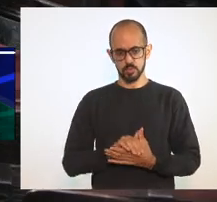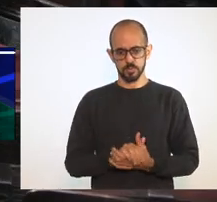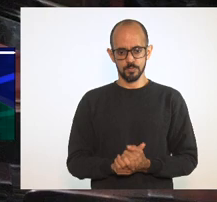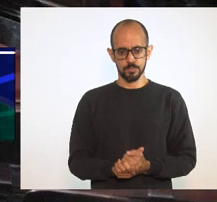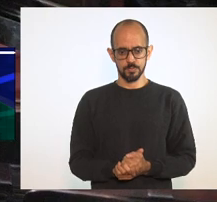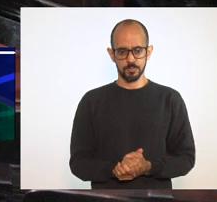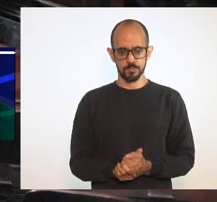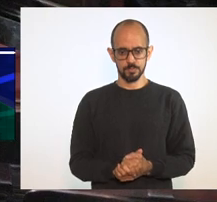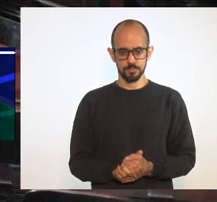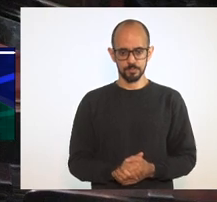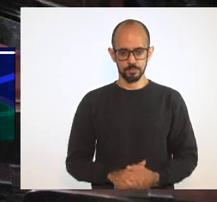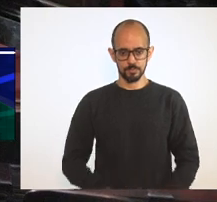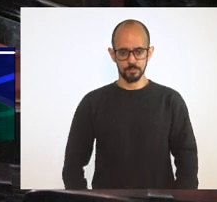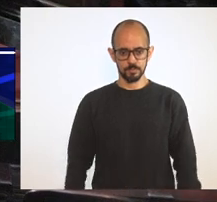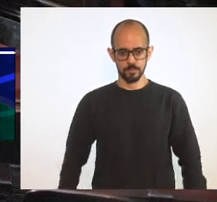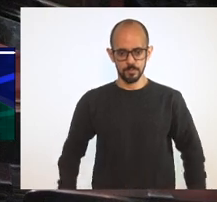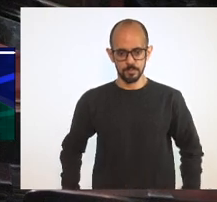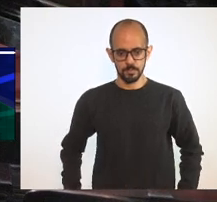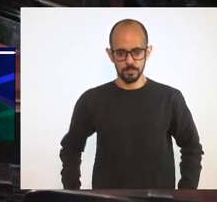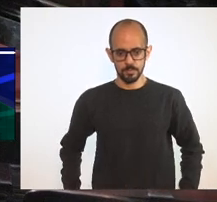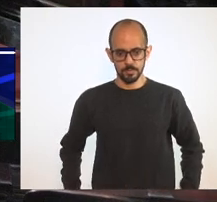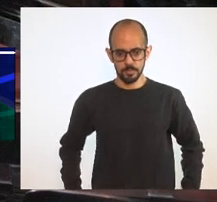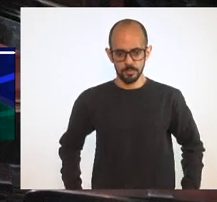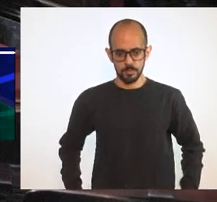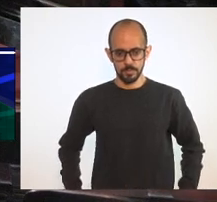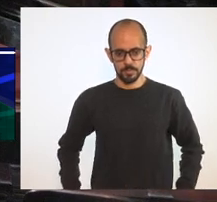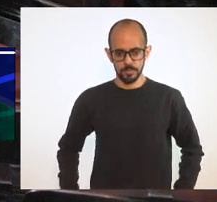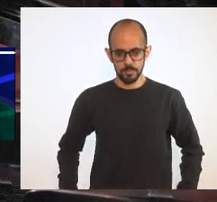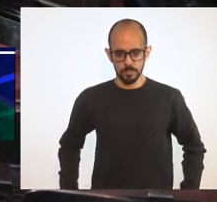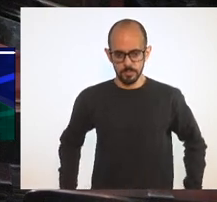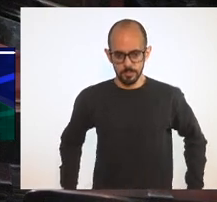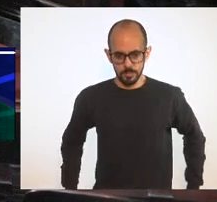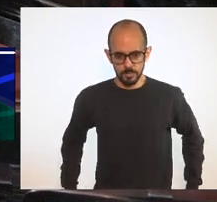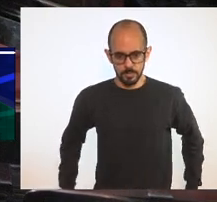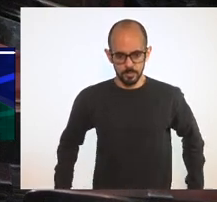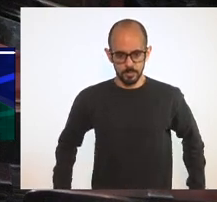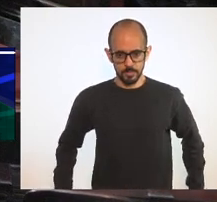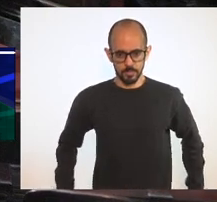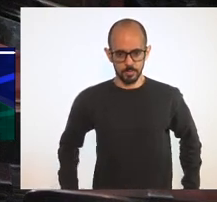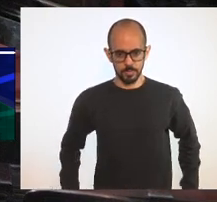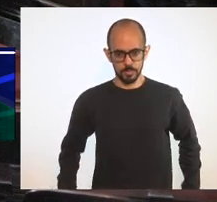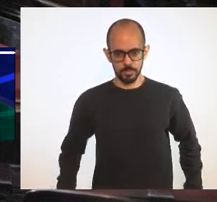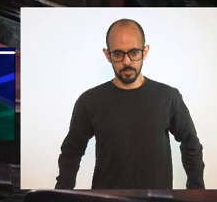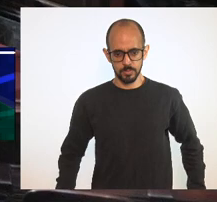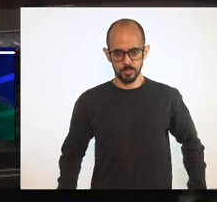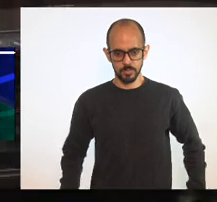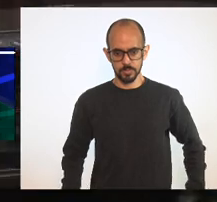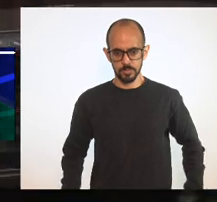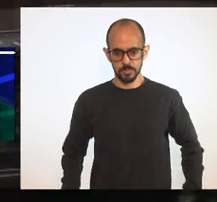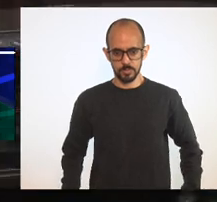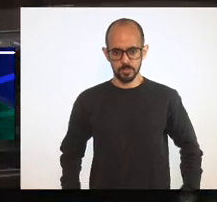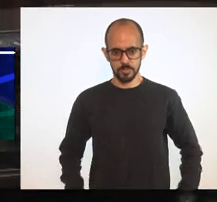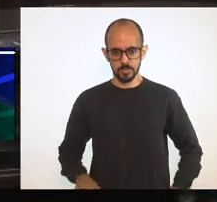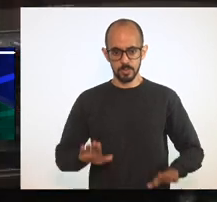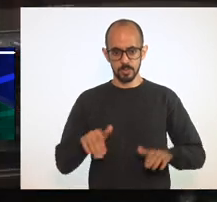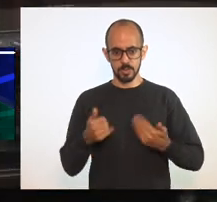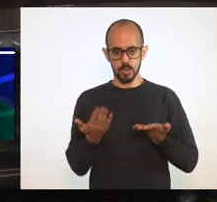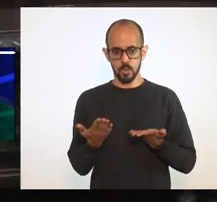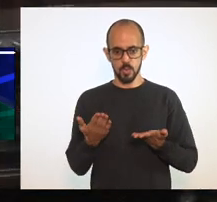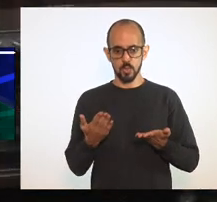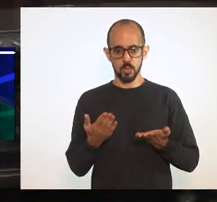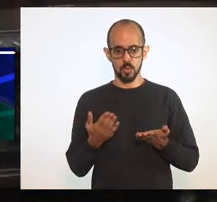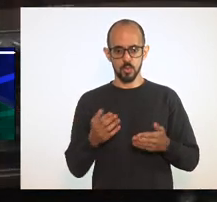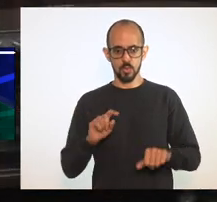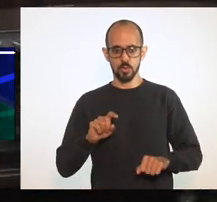assinar. Nós queremos assinar a CPI, fazemos questão de assinar, né, meninas? Nós escolhemos as assinaturas